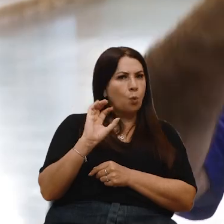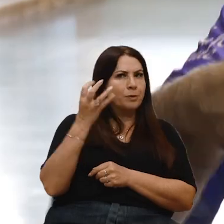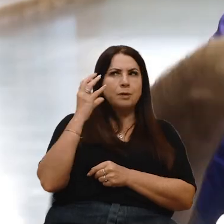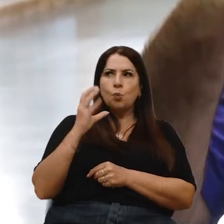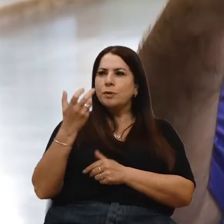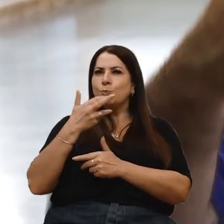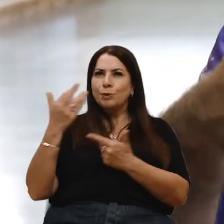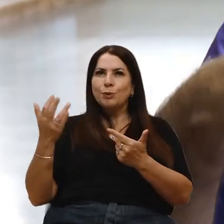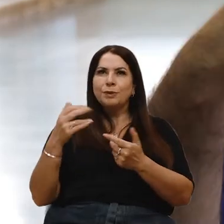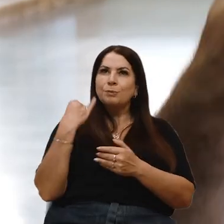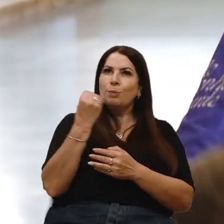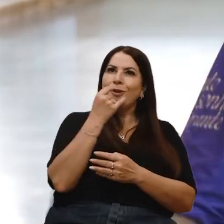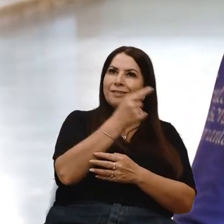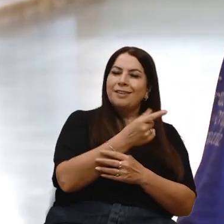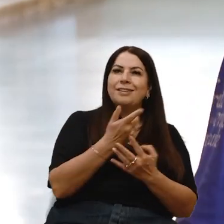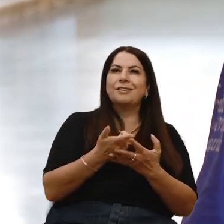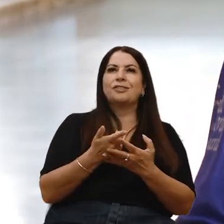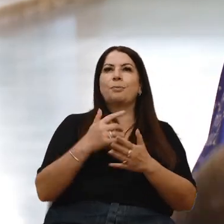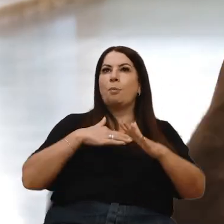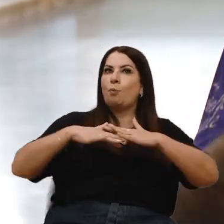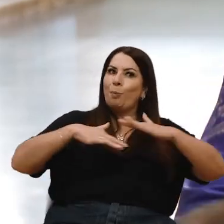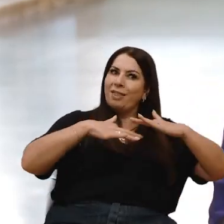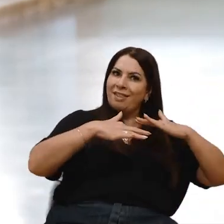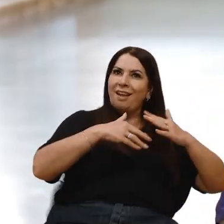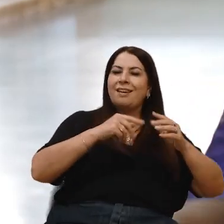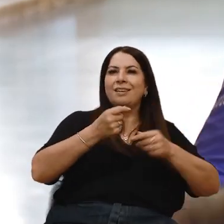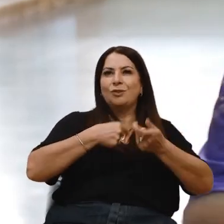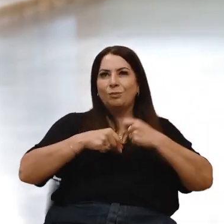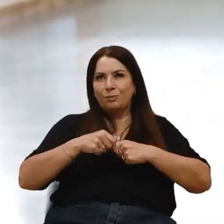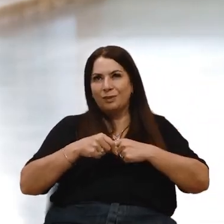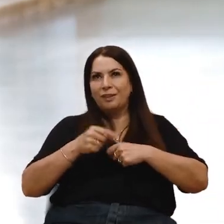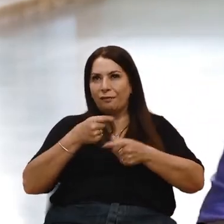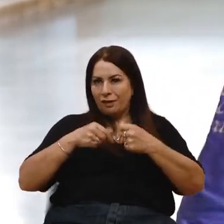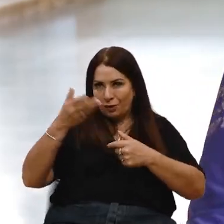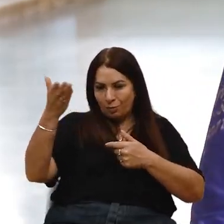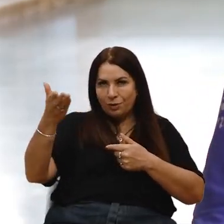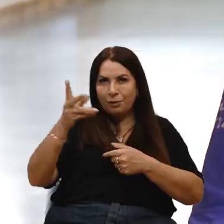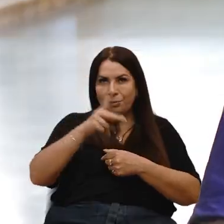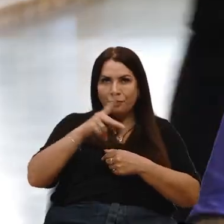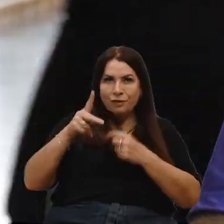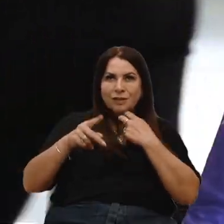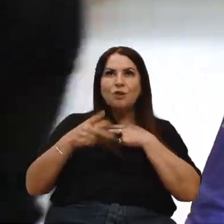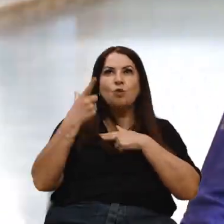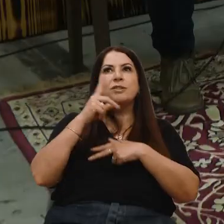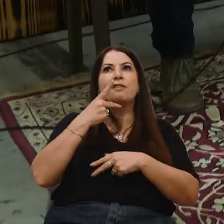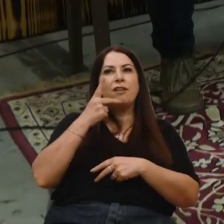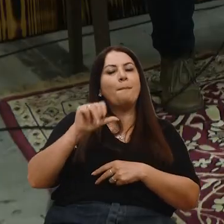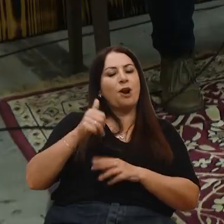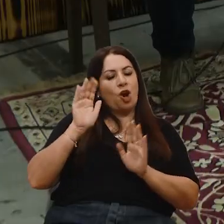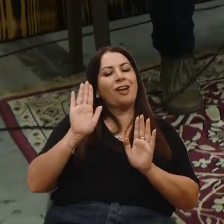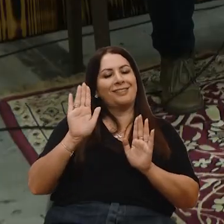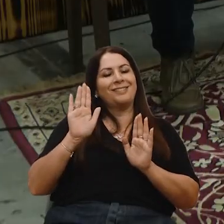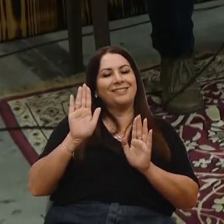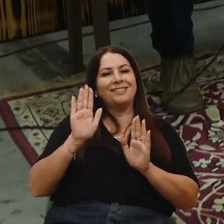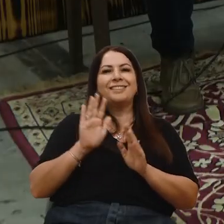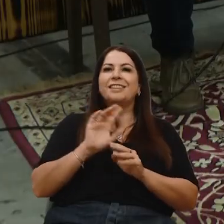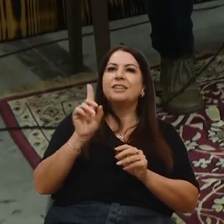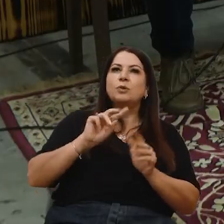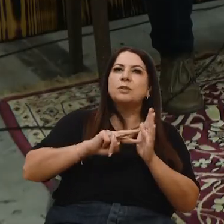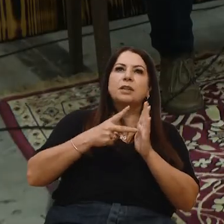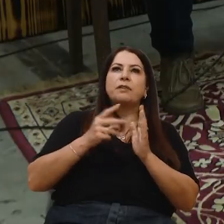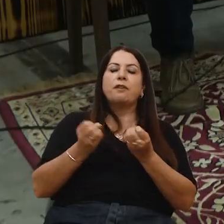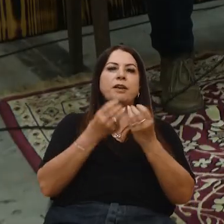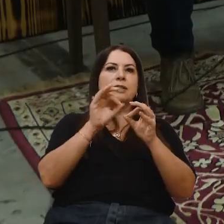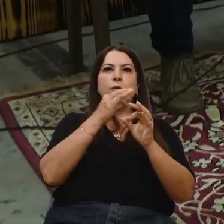está acontecendo alguma coisa super importante para movimentar a nossa economia. E daí, falando em economia, a professora consegue falar melhor. Sim, não quer dizer que